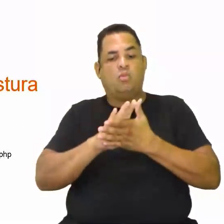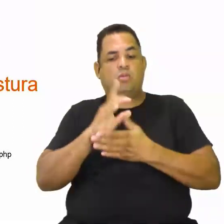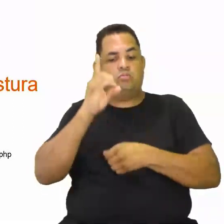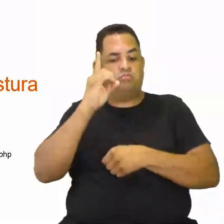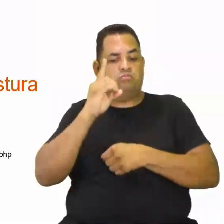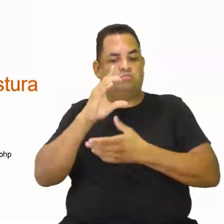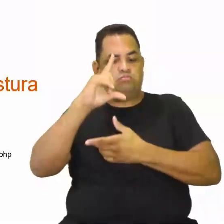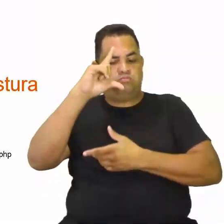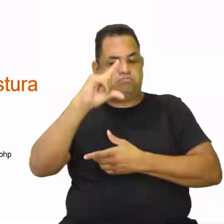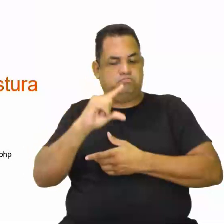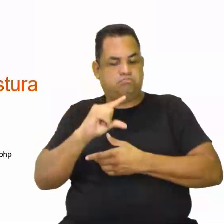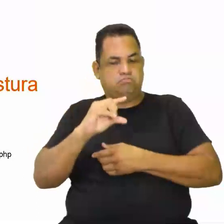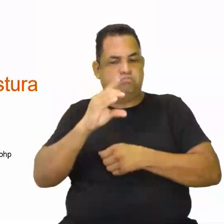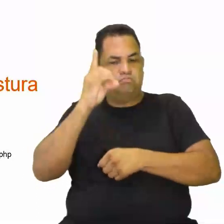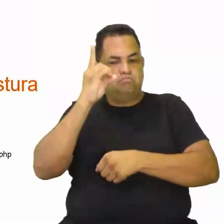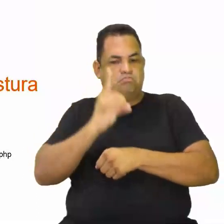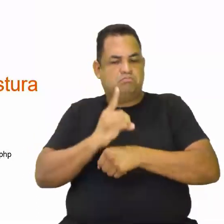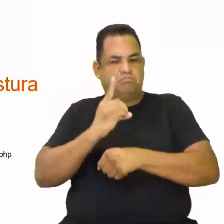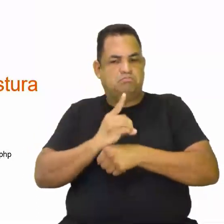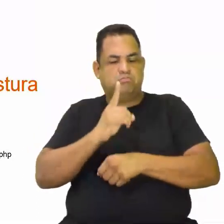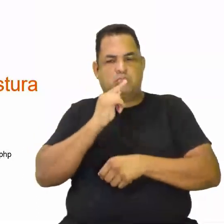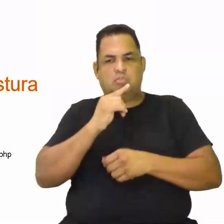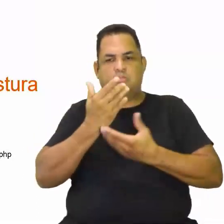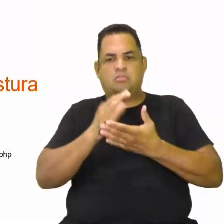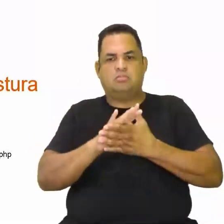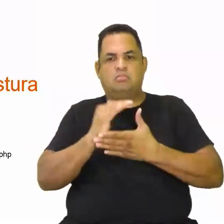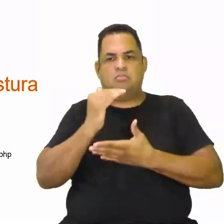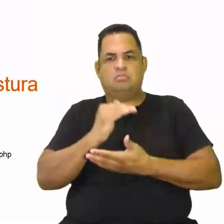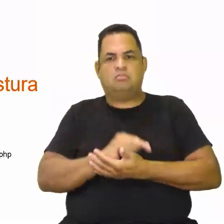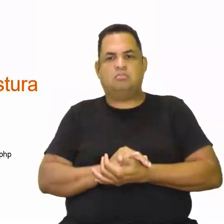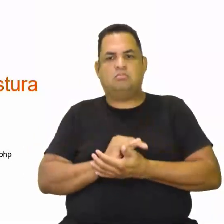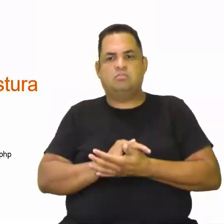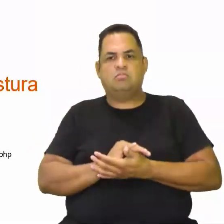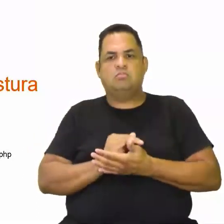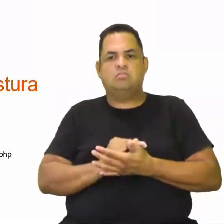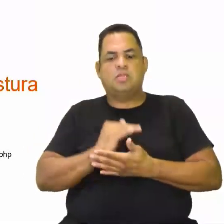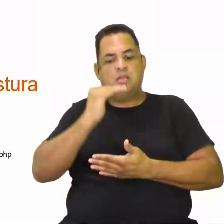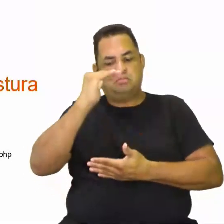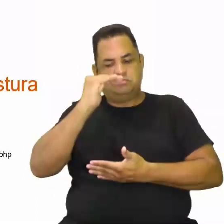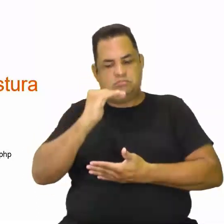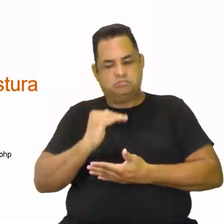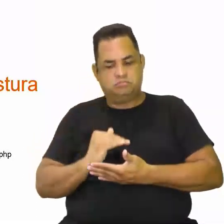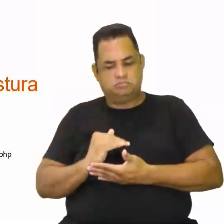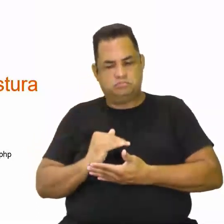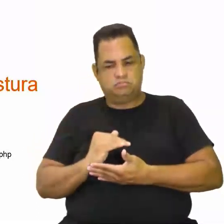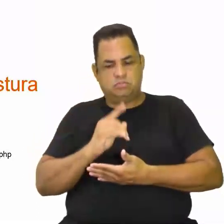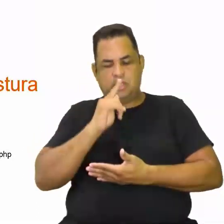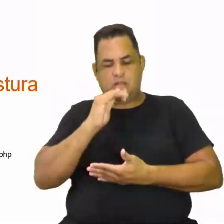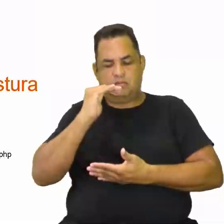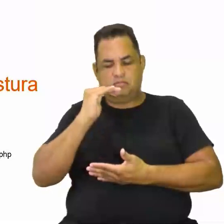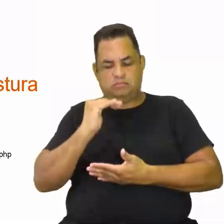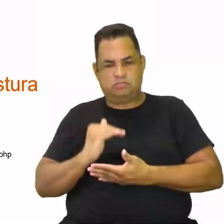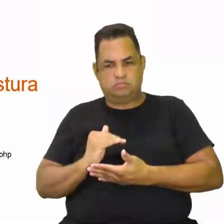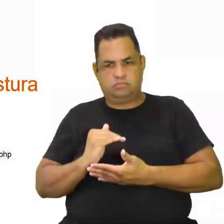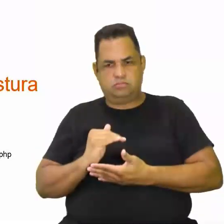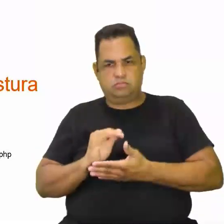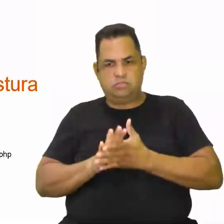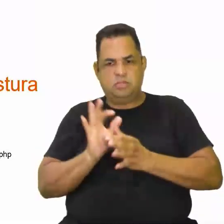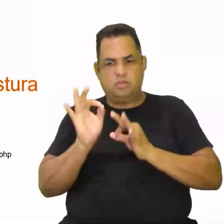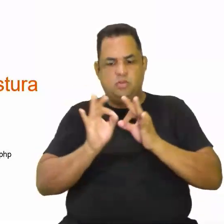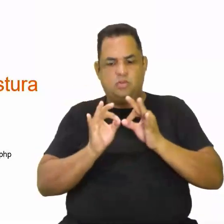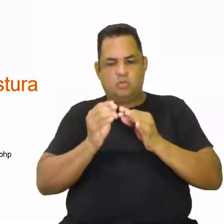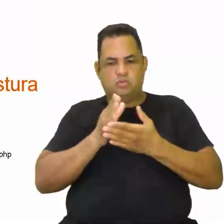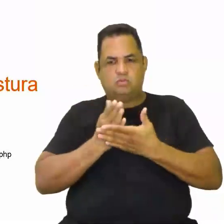se mistura com a água, consequentemente a água fica na parte de baixo. E pelo formato do